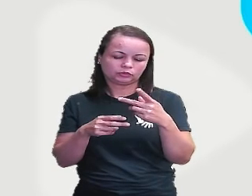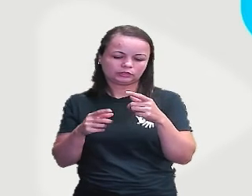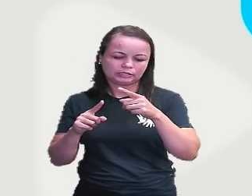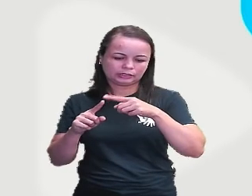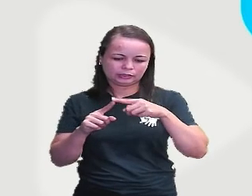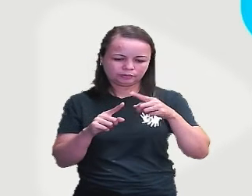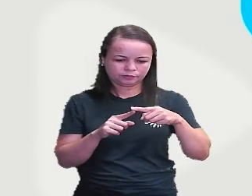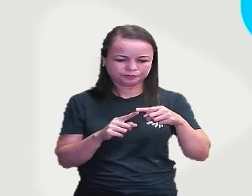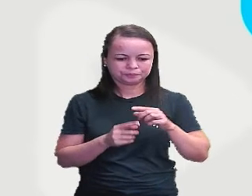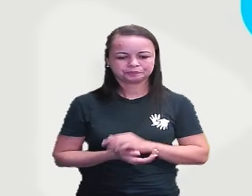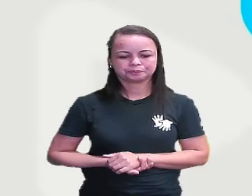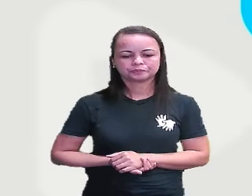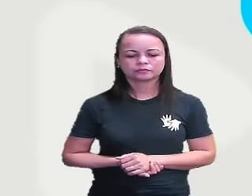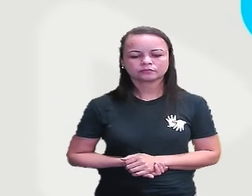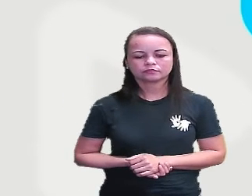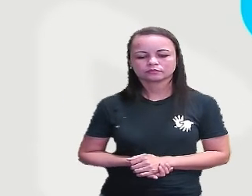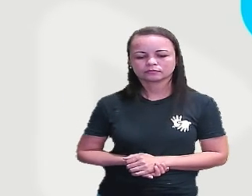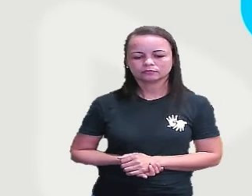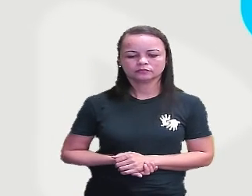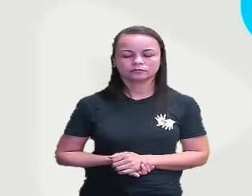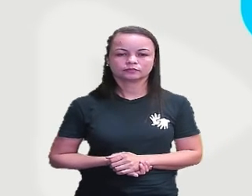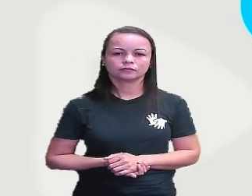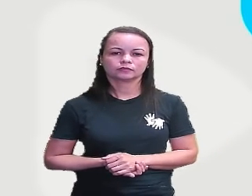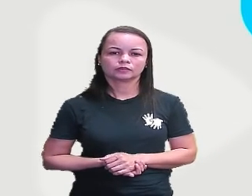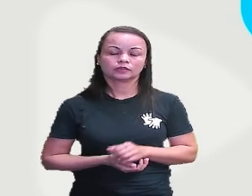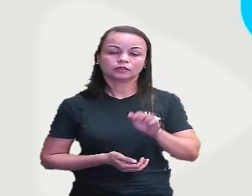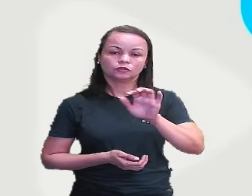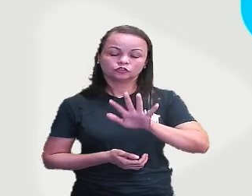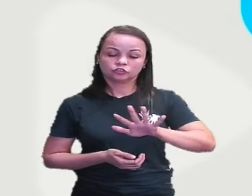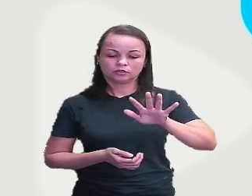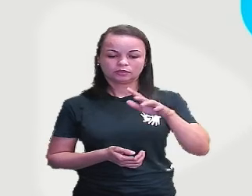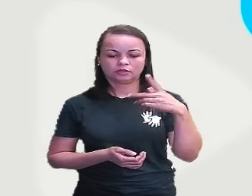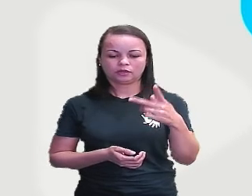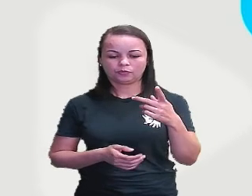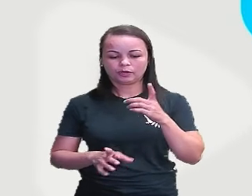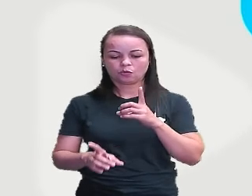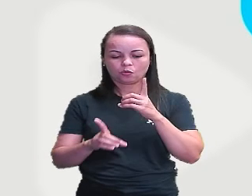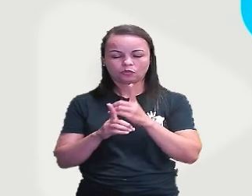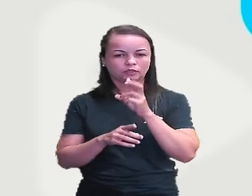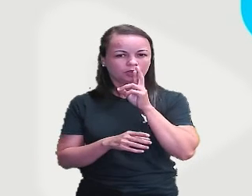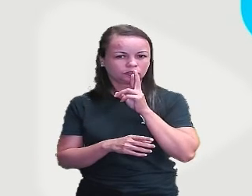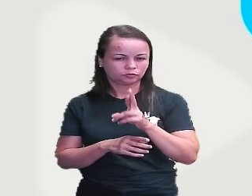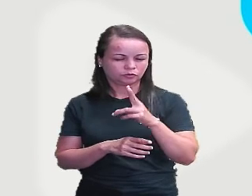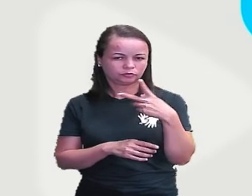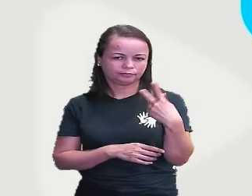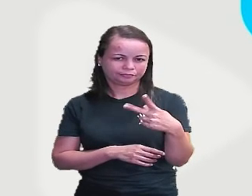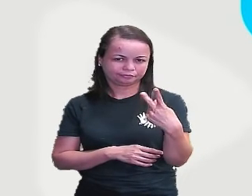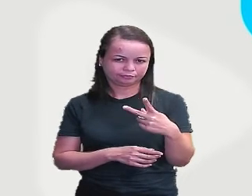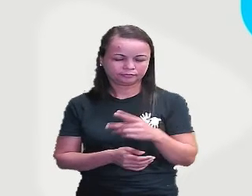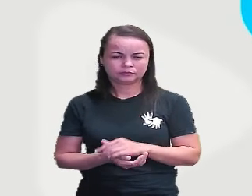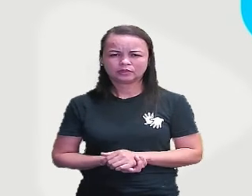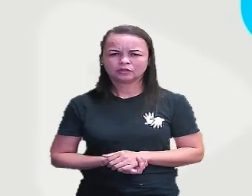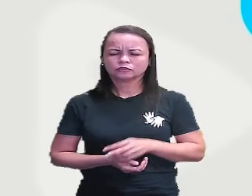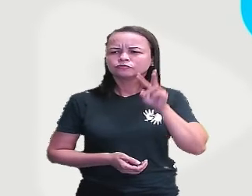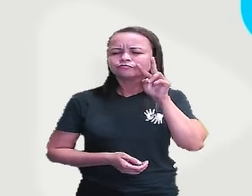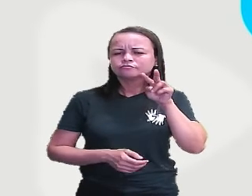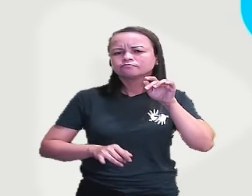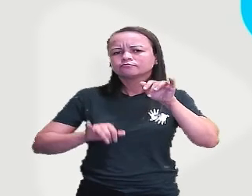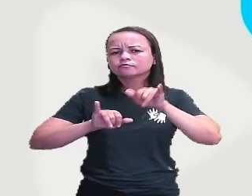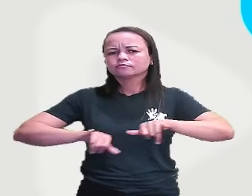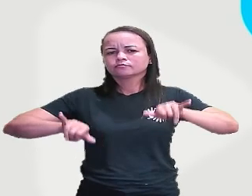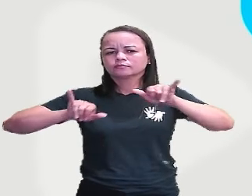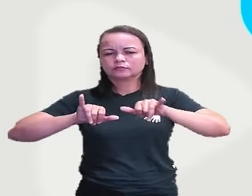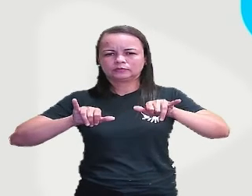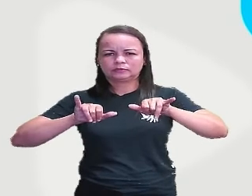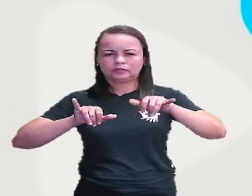E aí, ó, no livro em geral encontra-se as respostas para essas questões. Então, quando a gente lê uma notícia, a pessoa que escreve